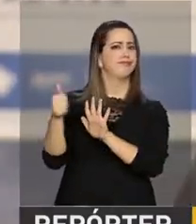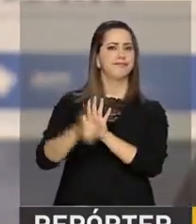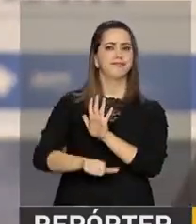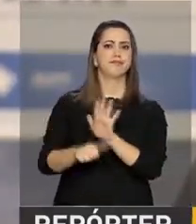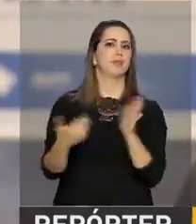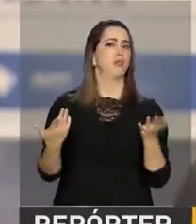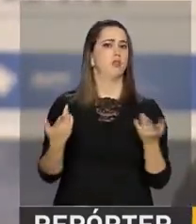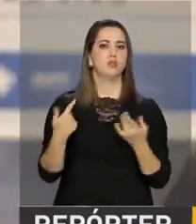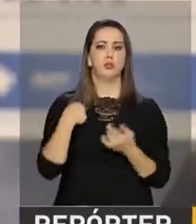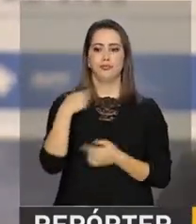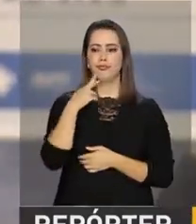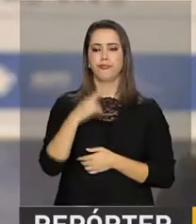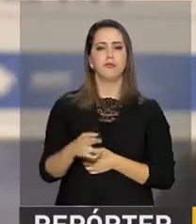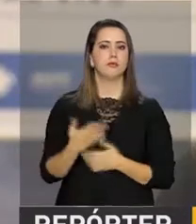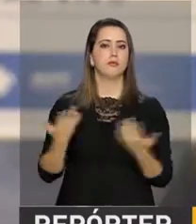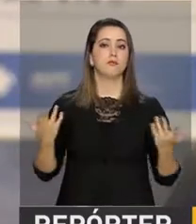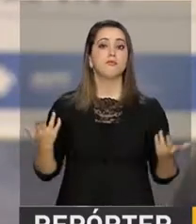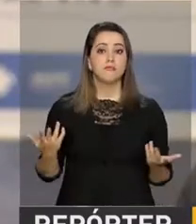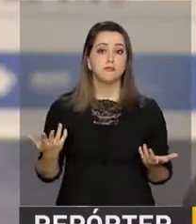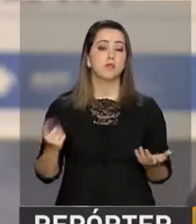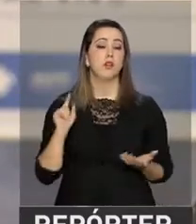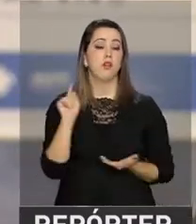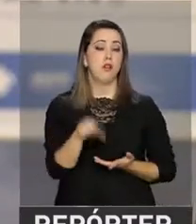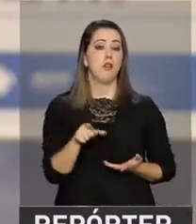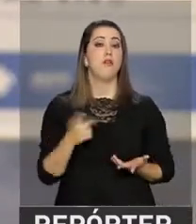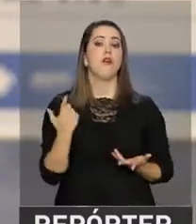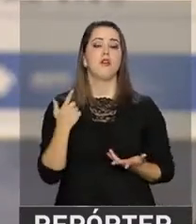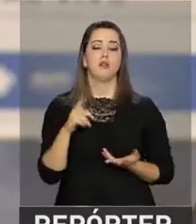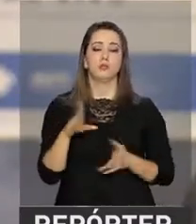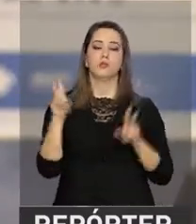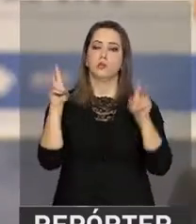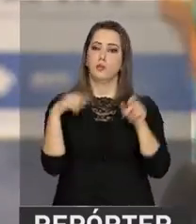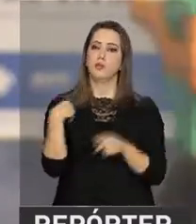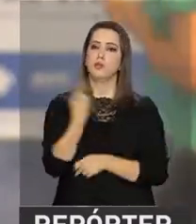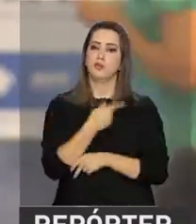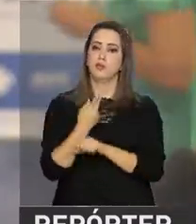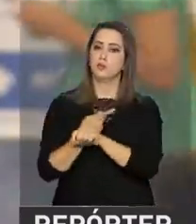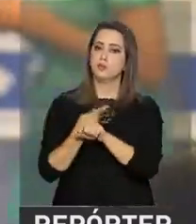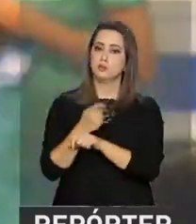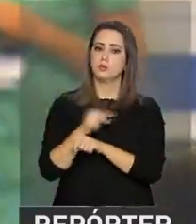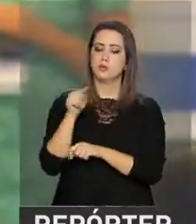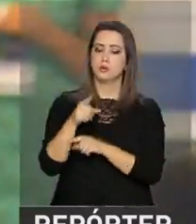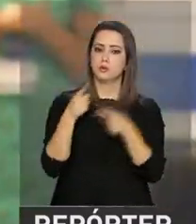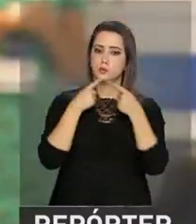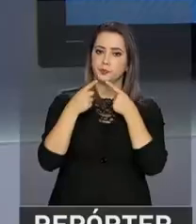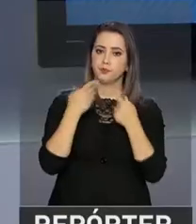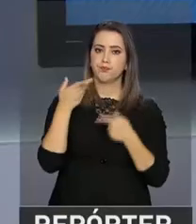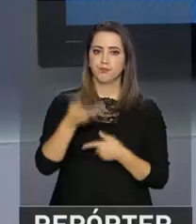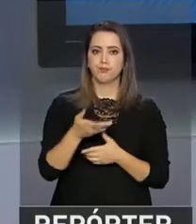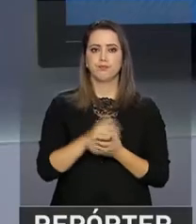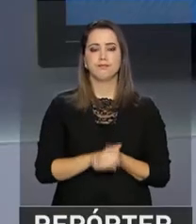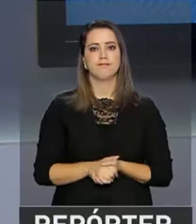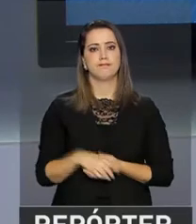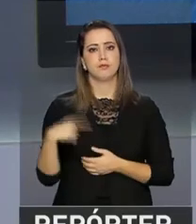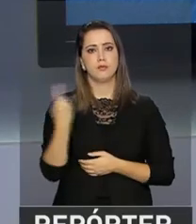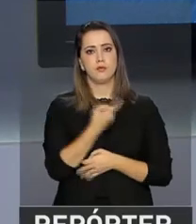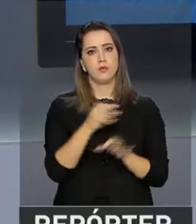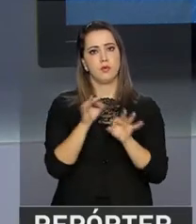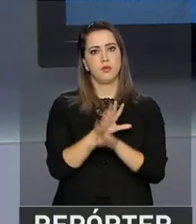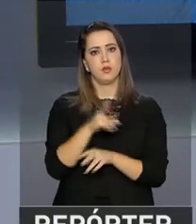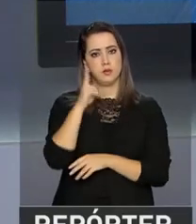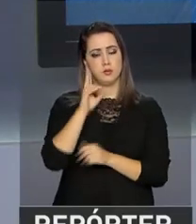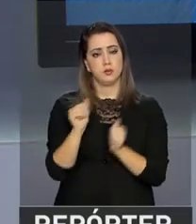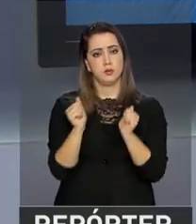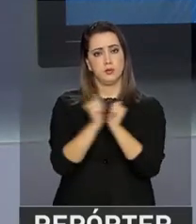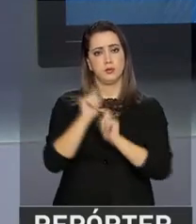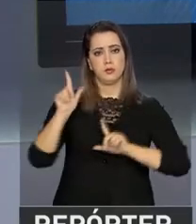foram capazes de regulamentar e esse é um dos assuntos que nós gostaríamos de trazer aqui para esse debate nós ficamos por aqui